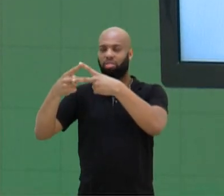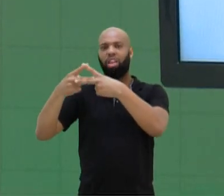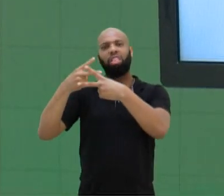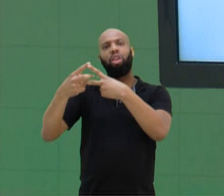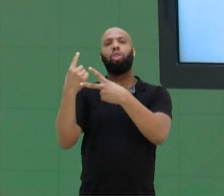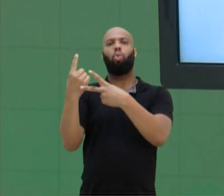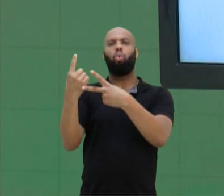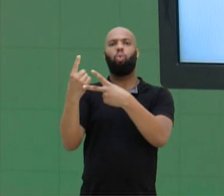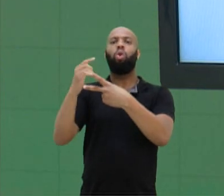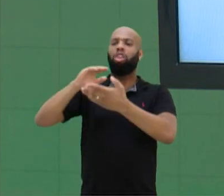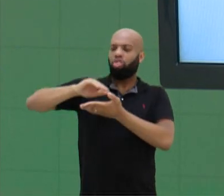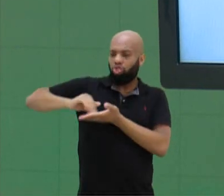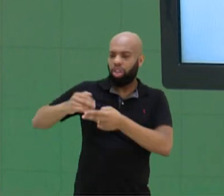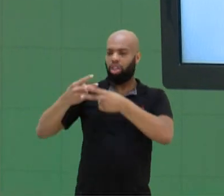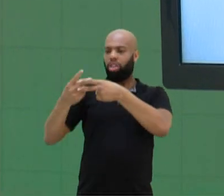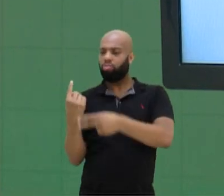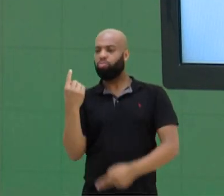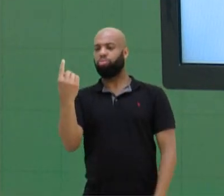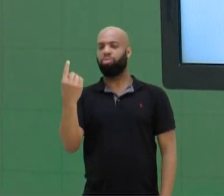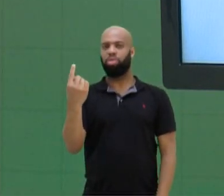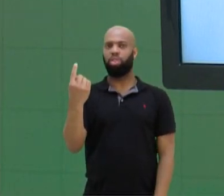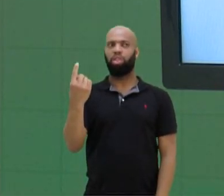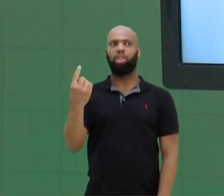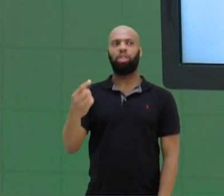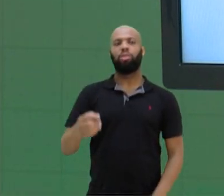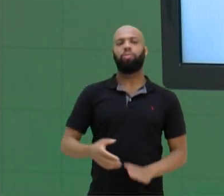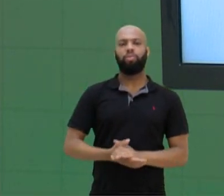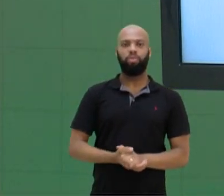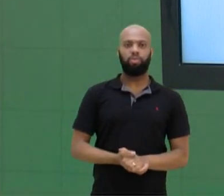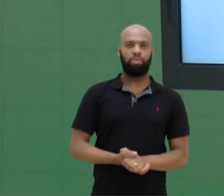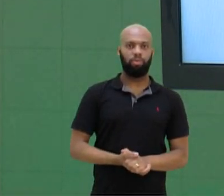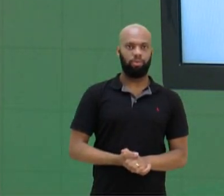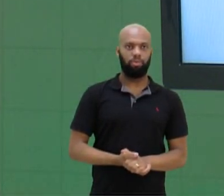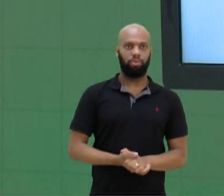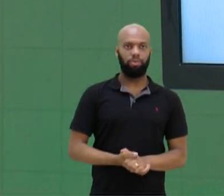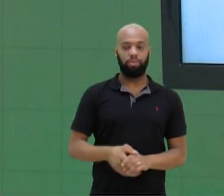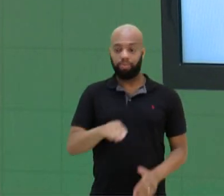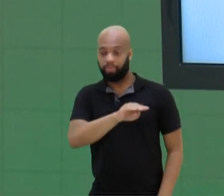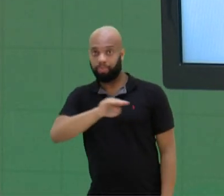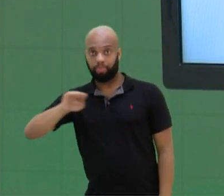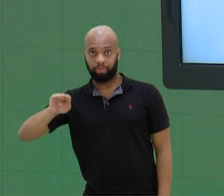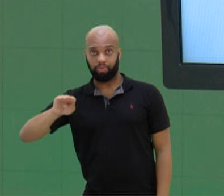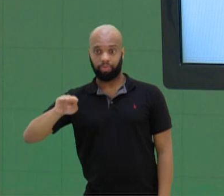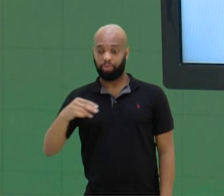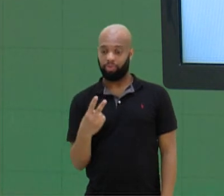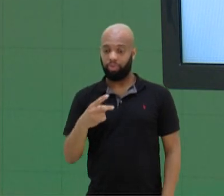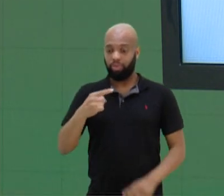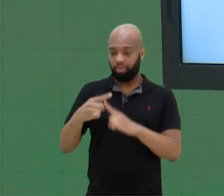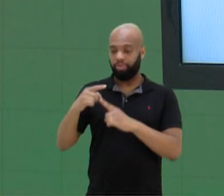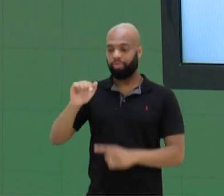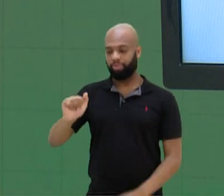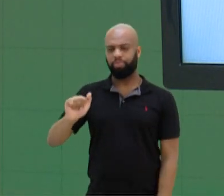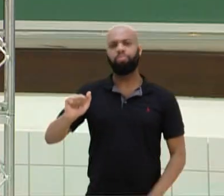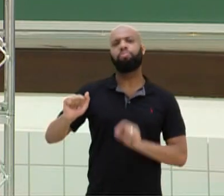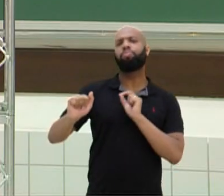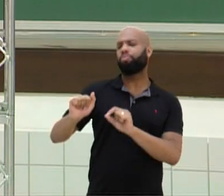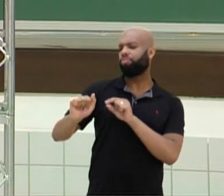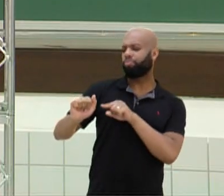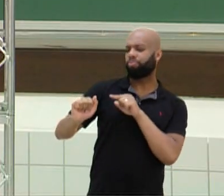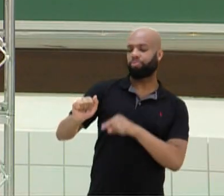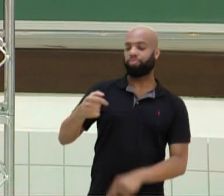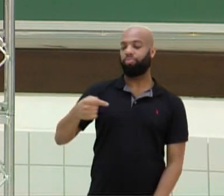já vamos substituir. Menos b, valor de b é 5, então fica menos 5. Mais ou